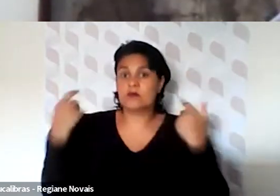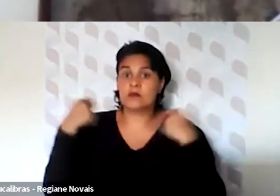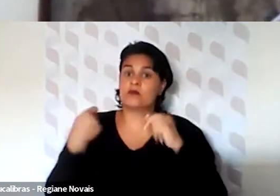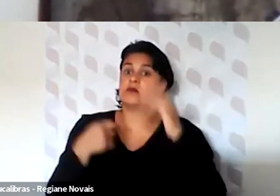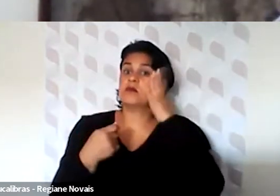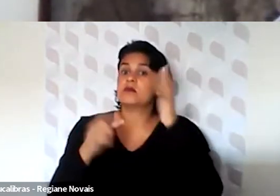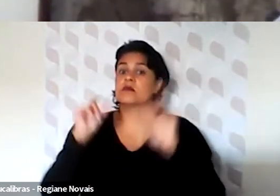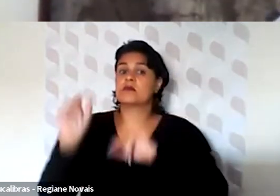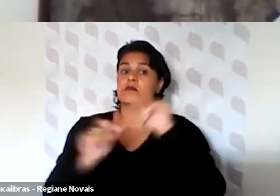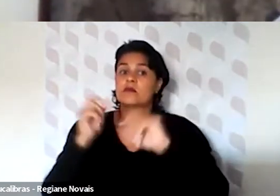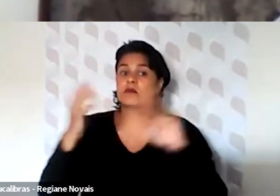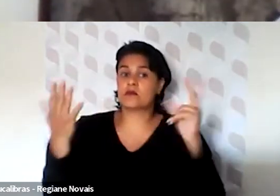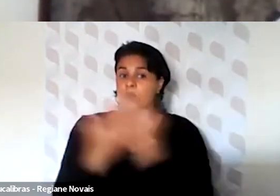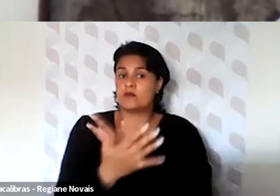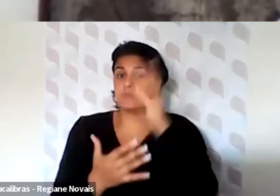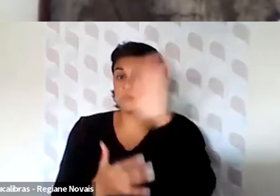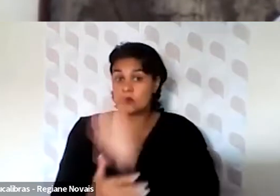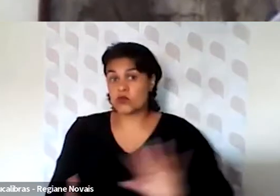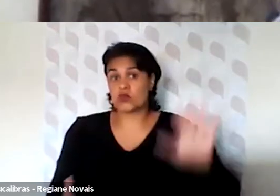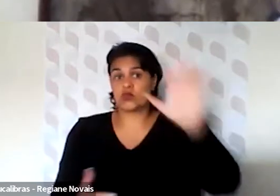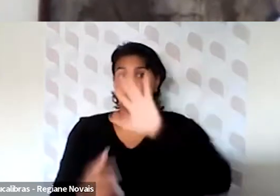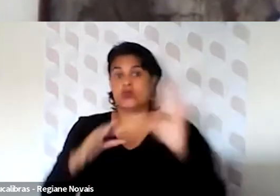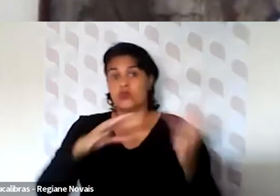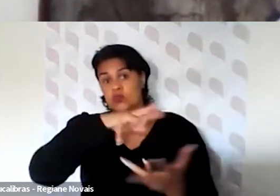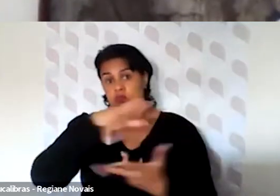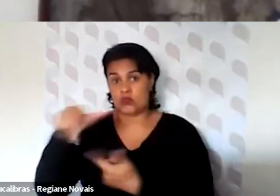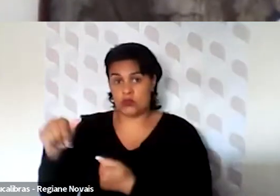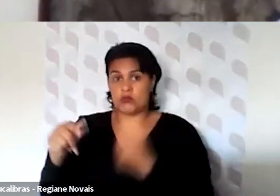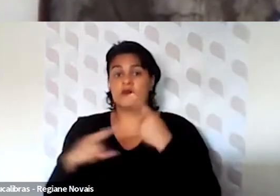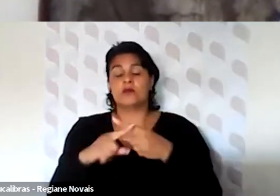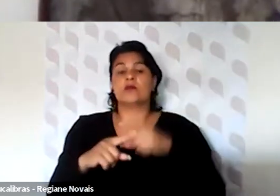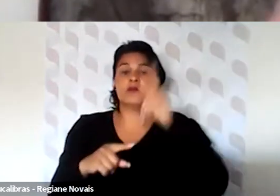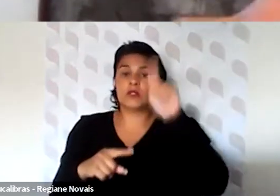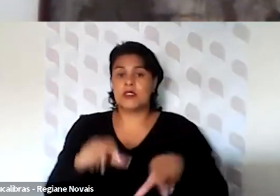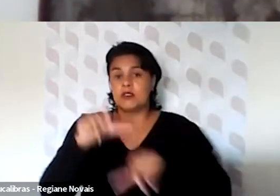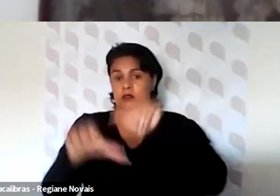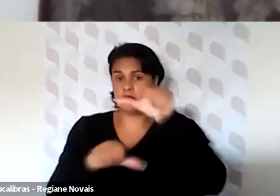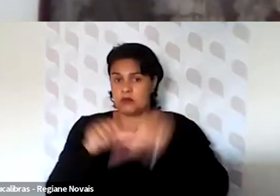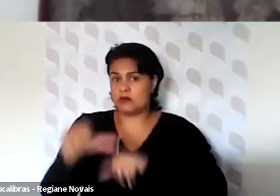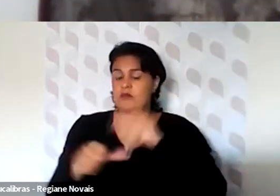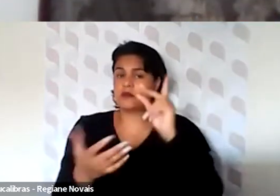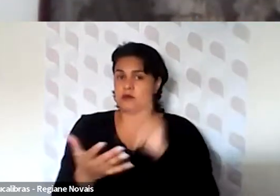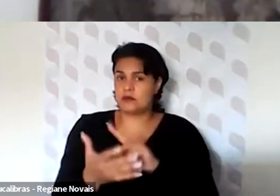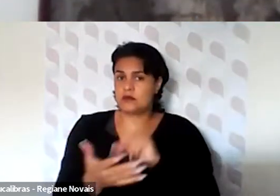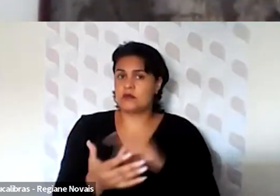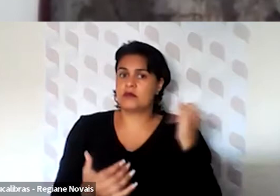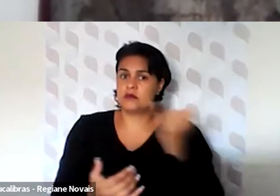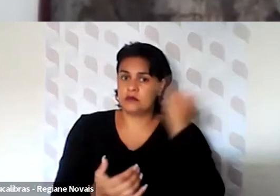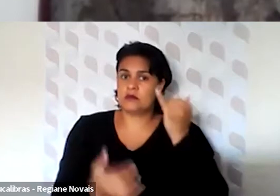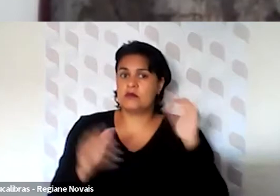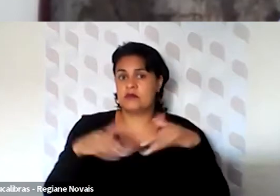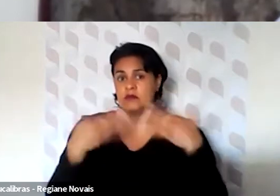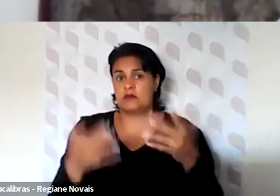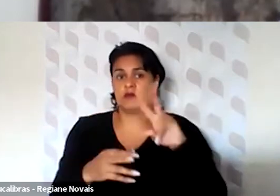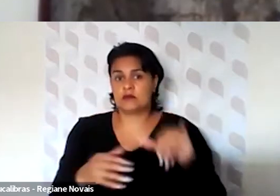porque o que está acontecendo no mundo é uma transformação dessa ordem internacional e, portanto, os países virão